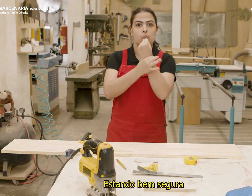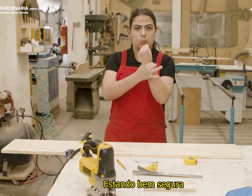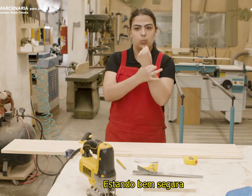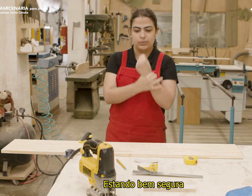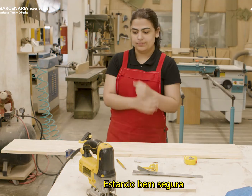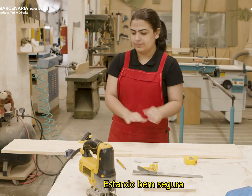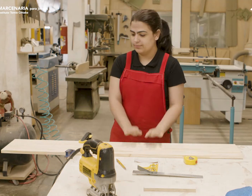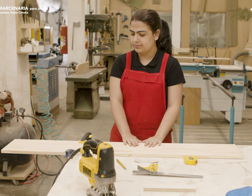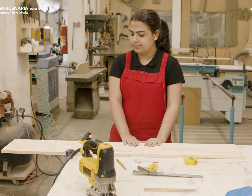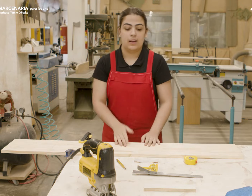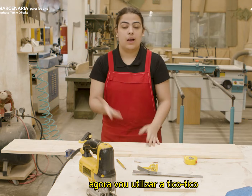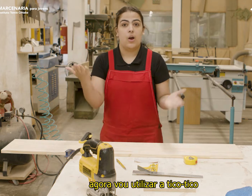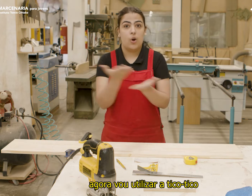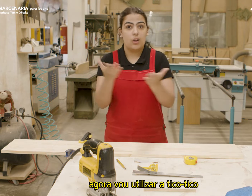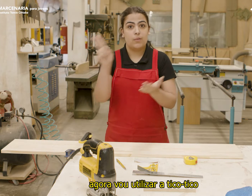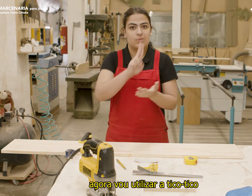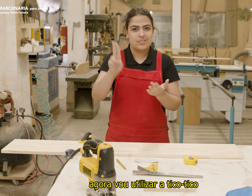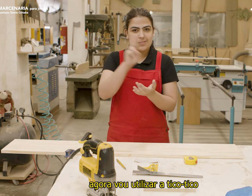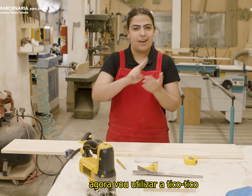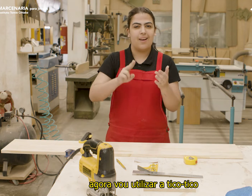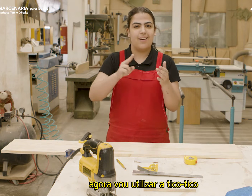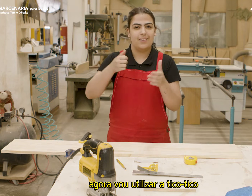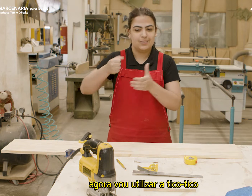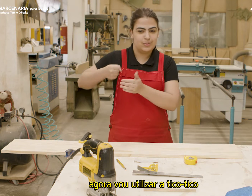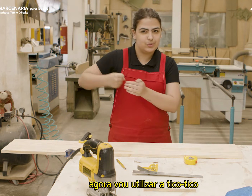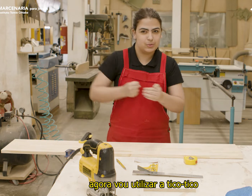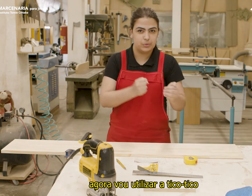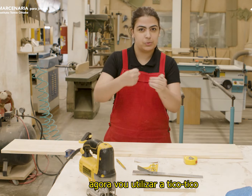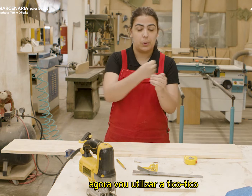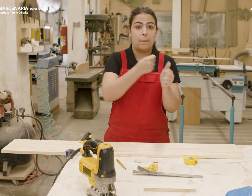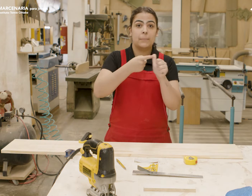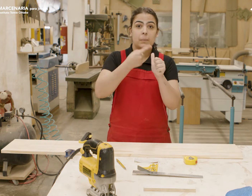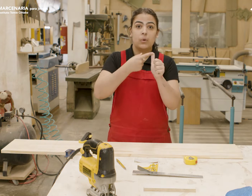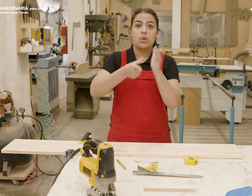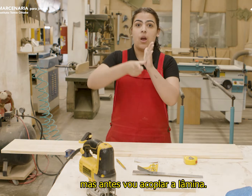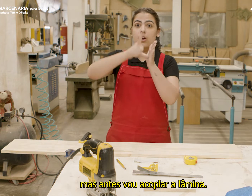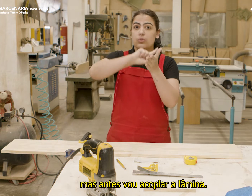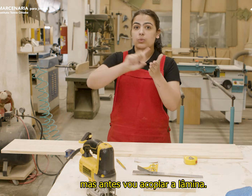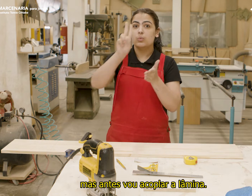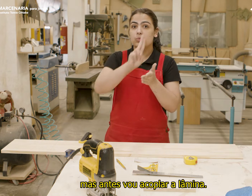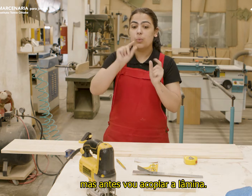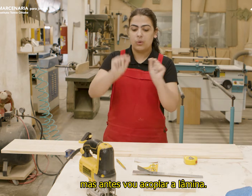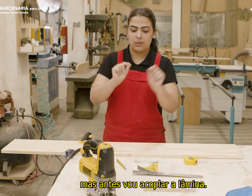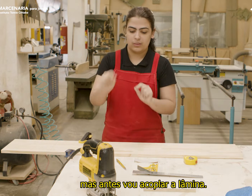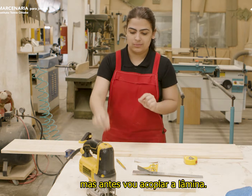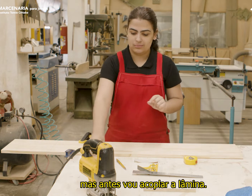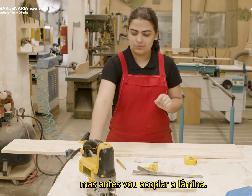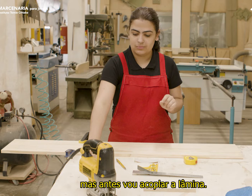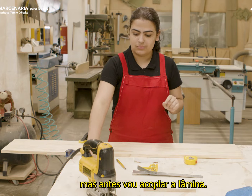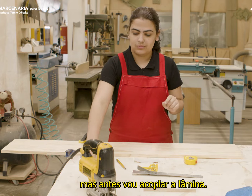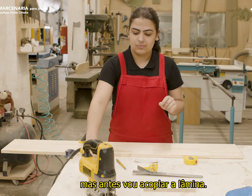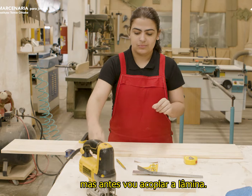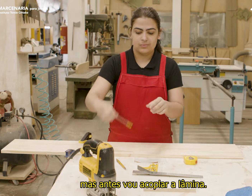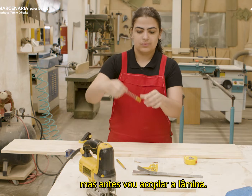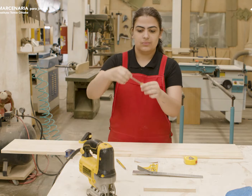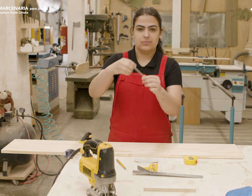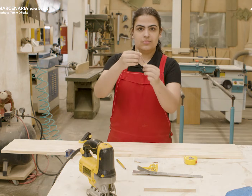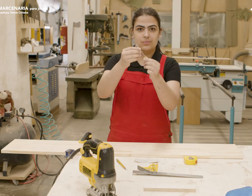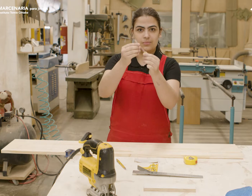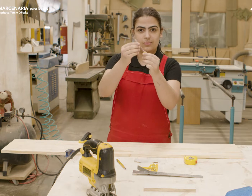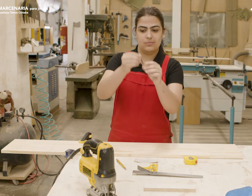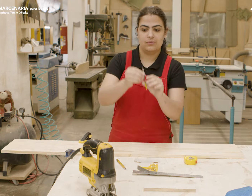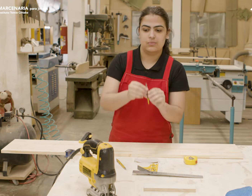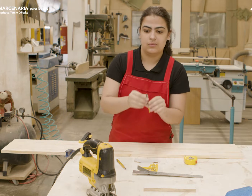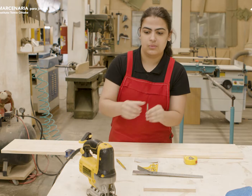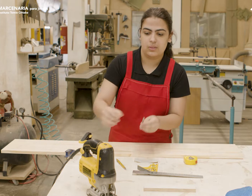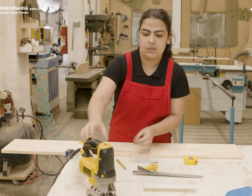Estando bem segura, agora vou utilizar o tico-tico, mas antes vou acoplar a lâmina.